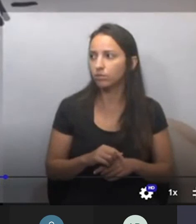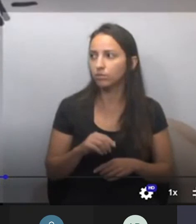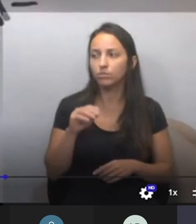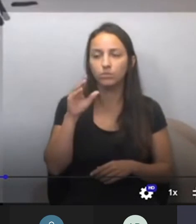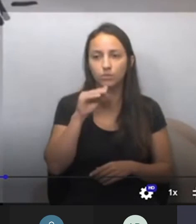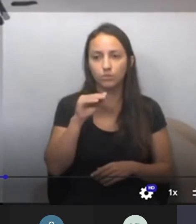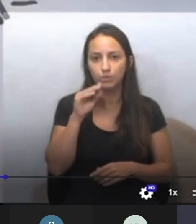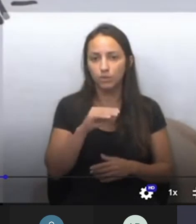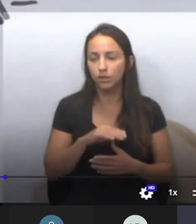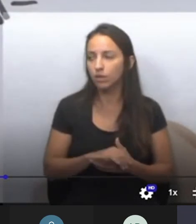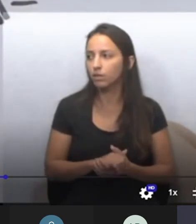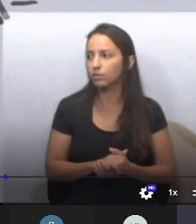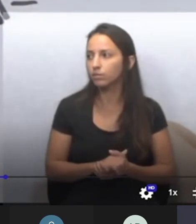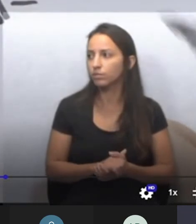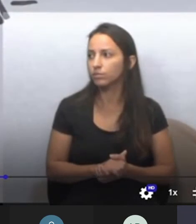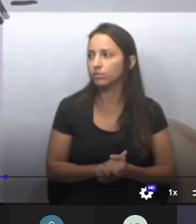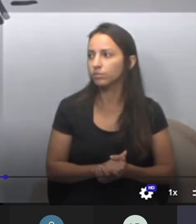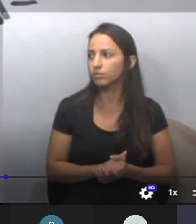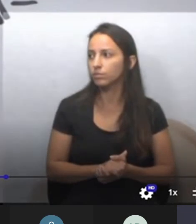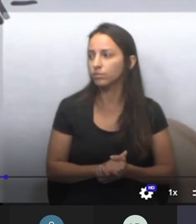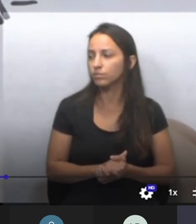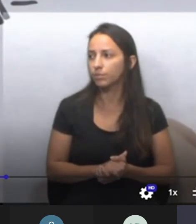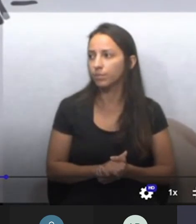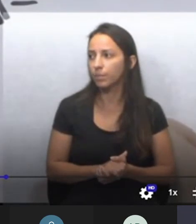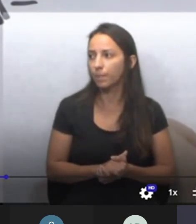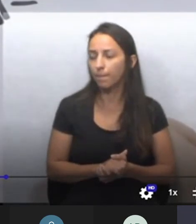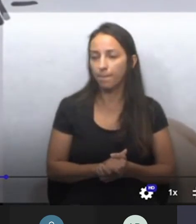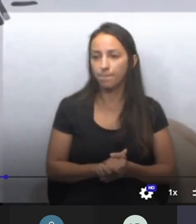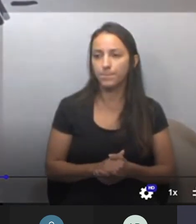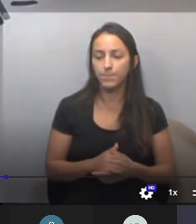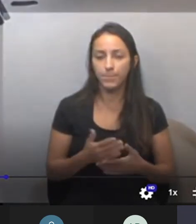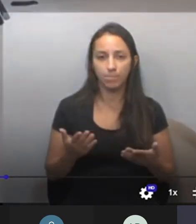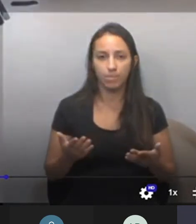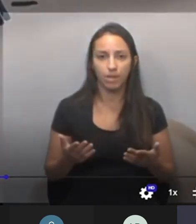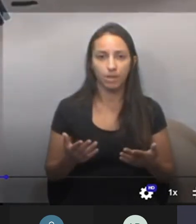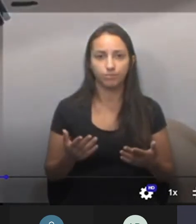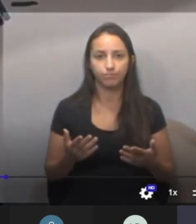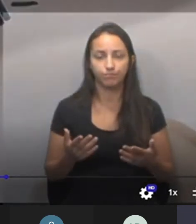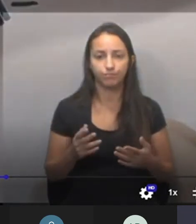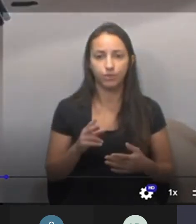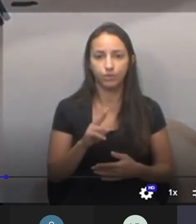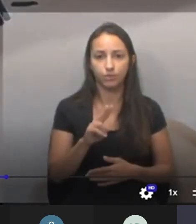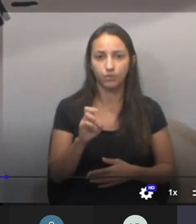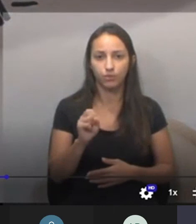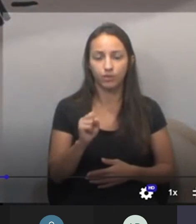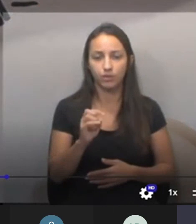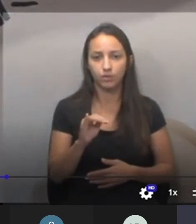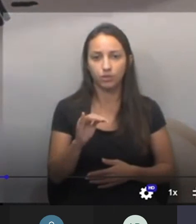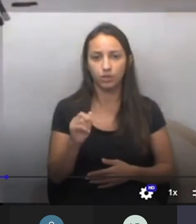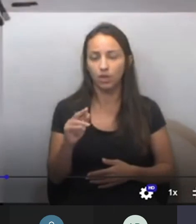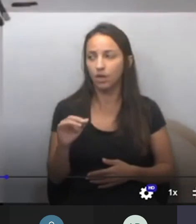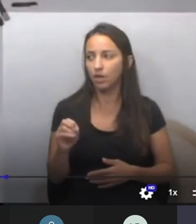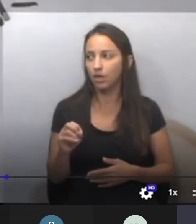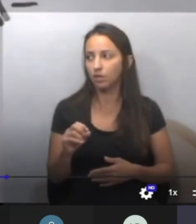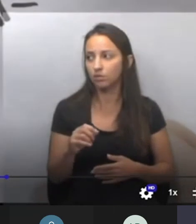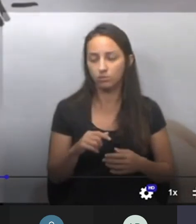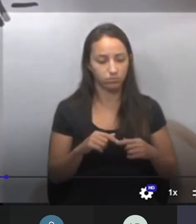funcionário, por exemplo, que aí o serviço, o vestiário, afinal de contas, é por onde o funcionário